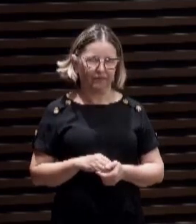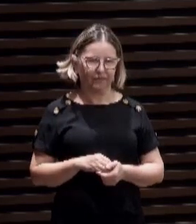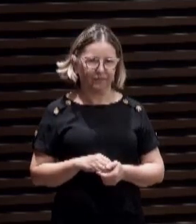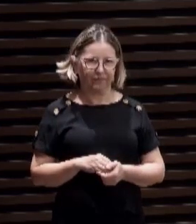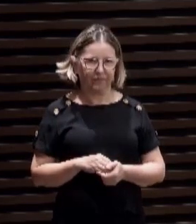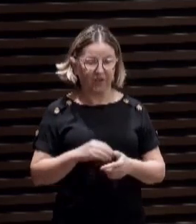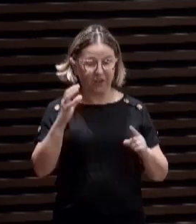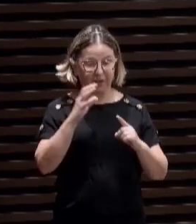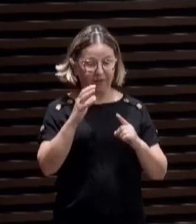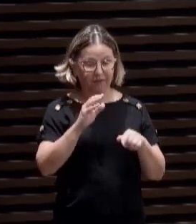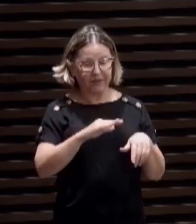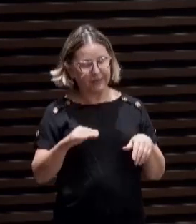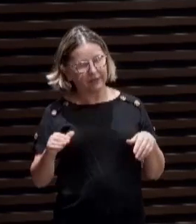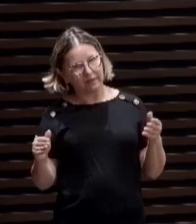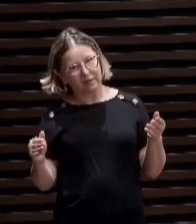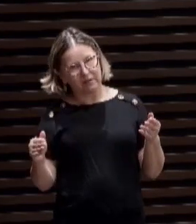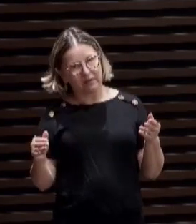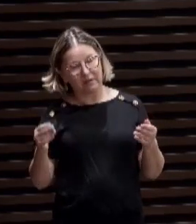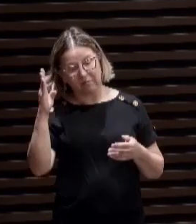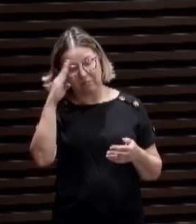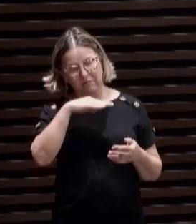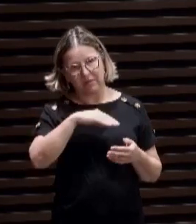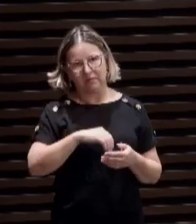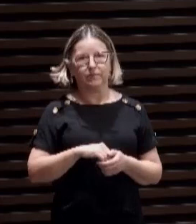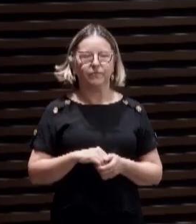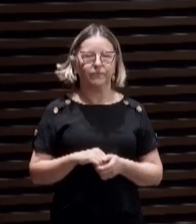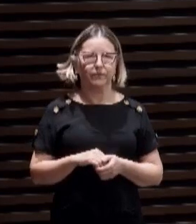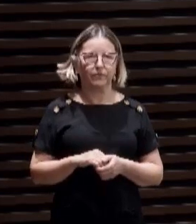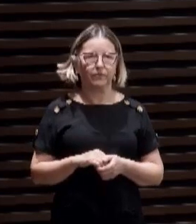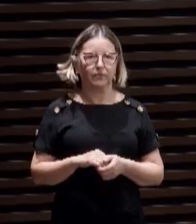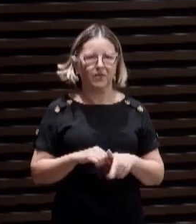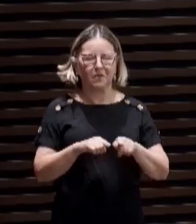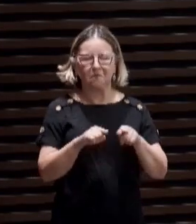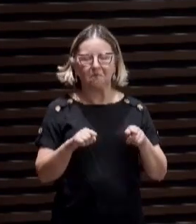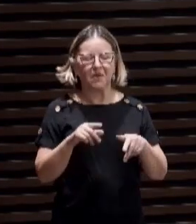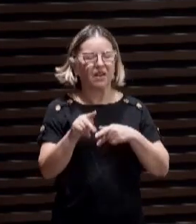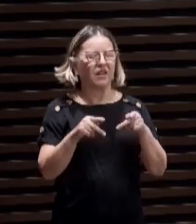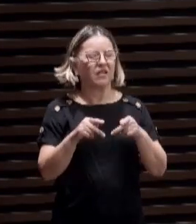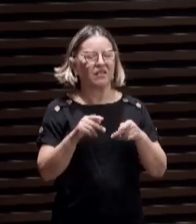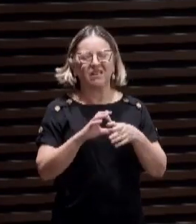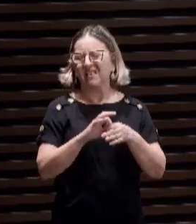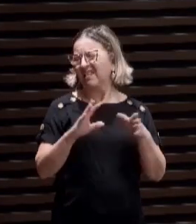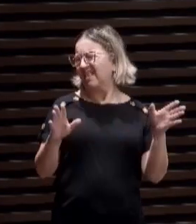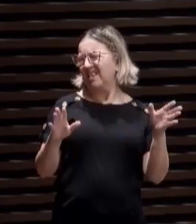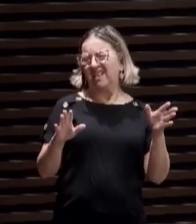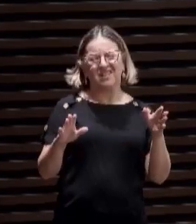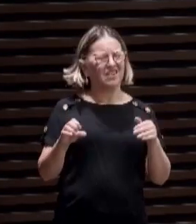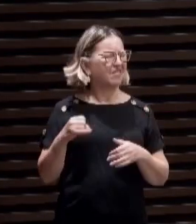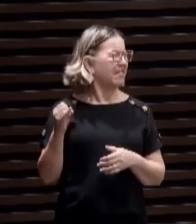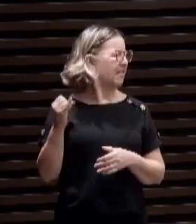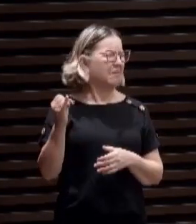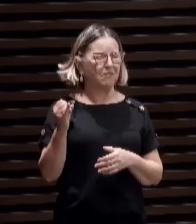E aí eu deixo isso entrar. Isso não é nada, eu relativizo. Aí é mais um pouquinho aqui, um pouquinho